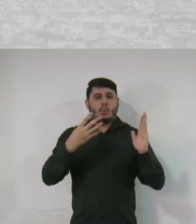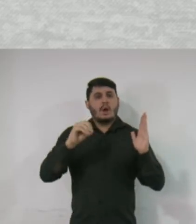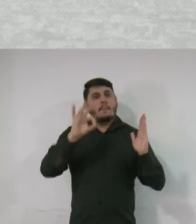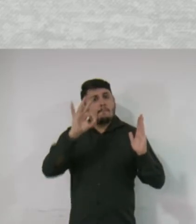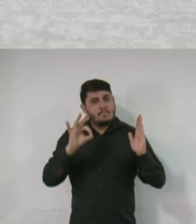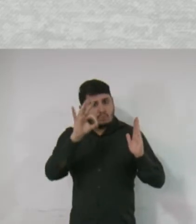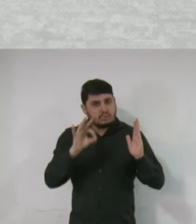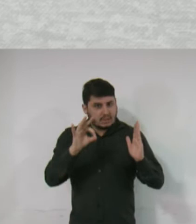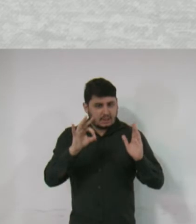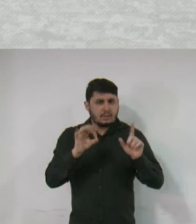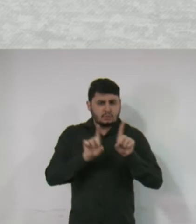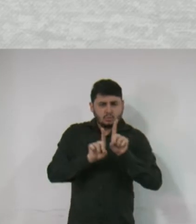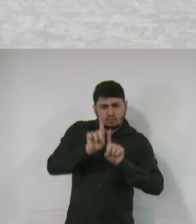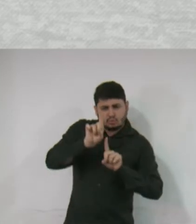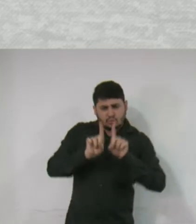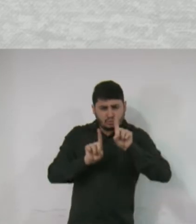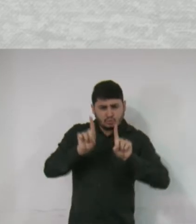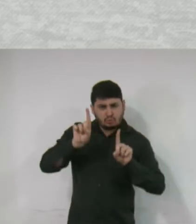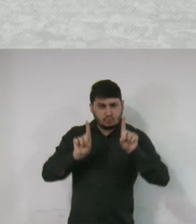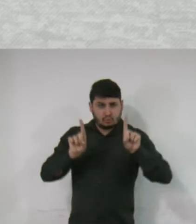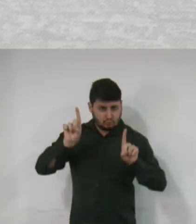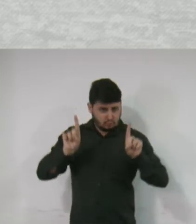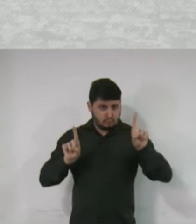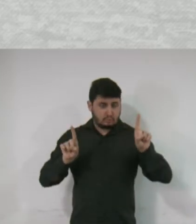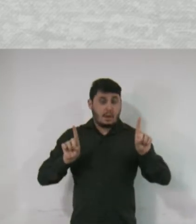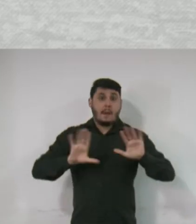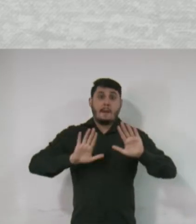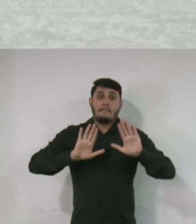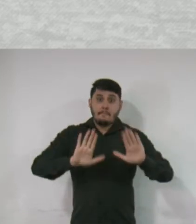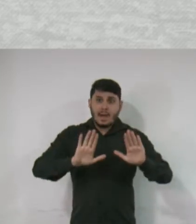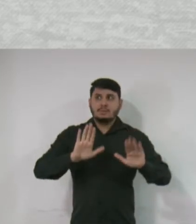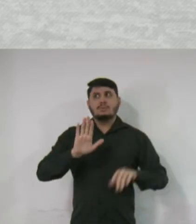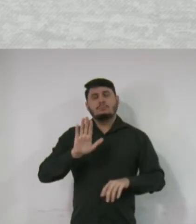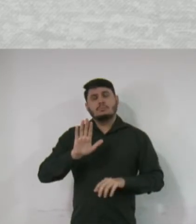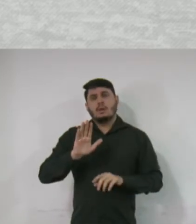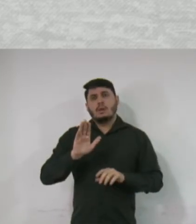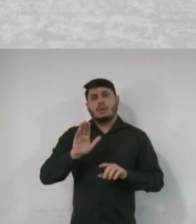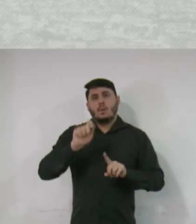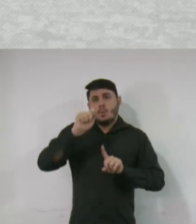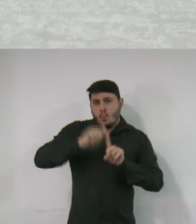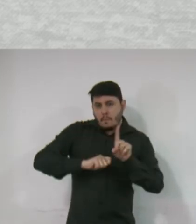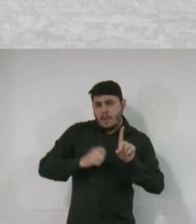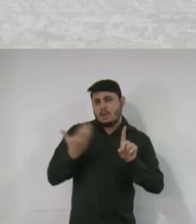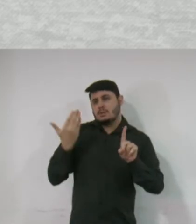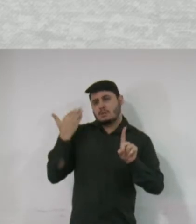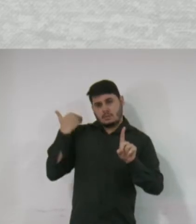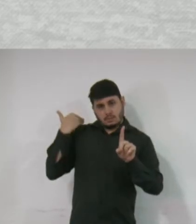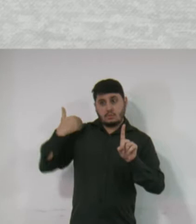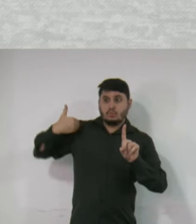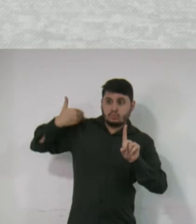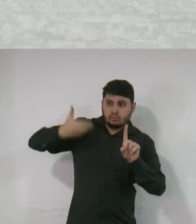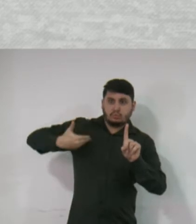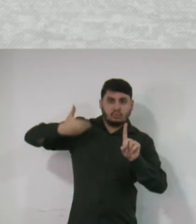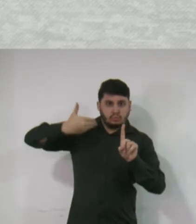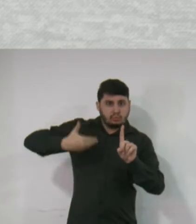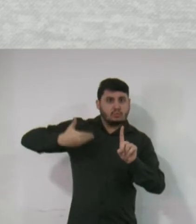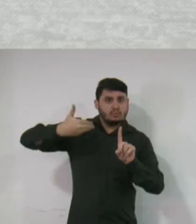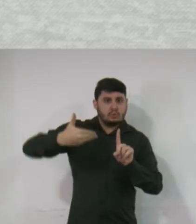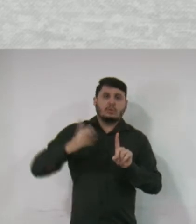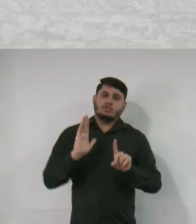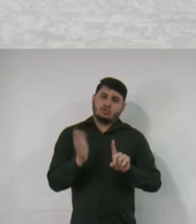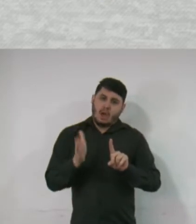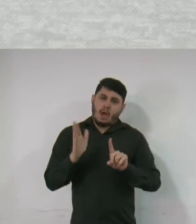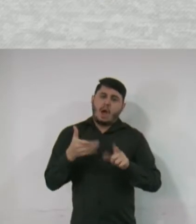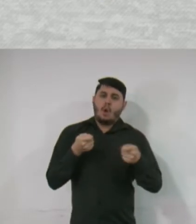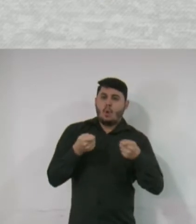variações mínimas aí, mas já há mais de um mês e meio, em torno de 40%.